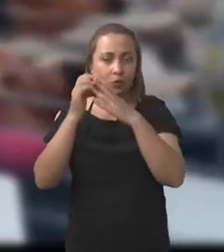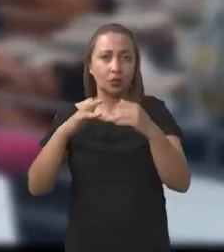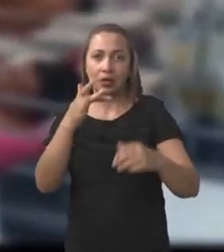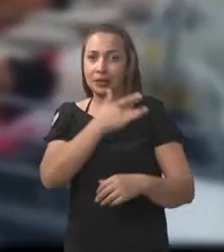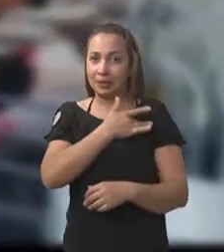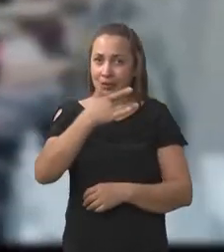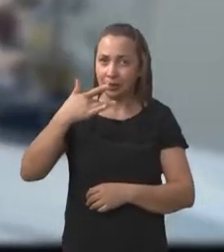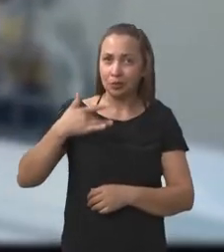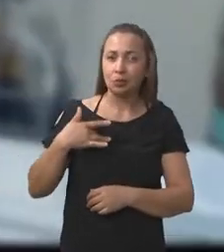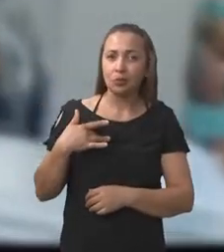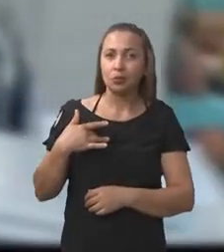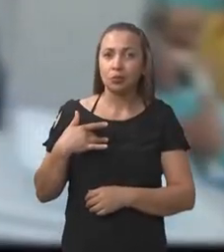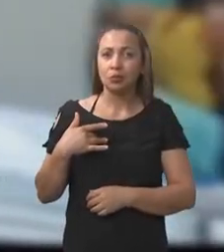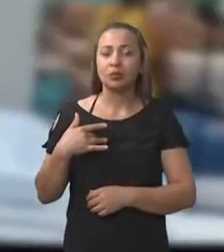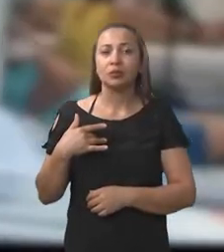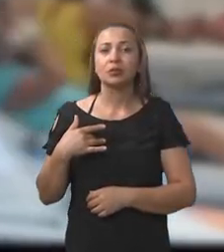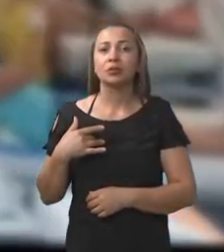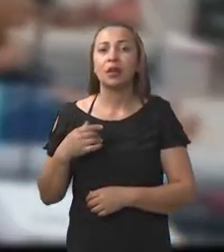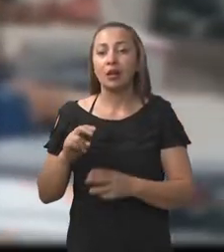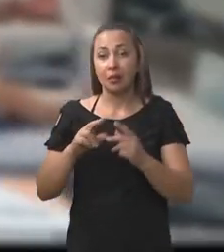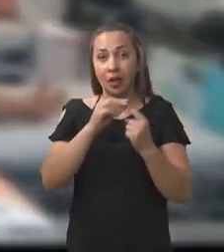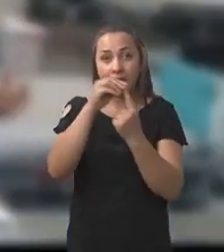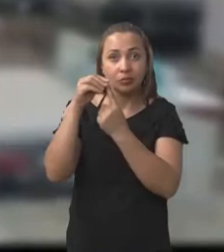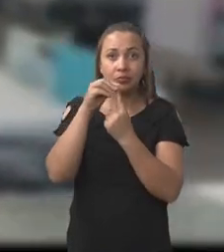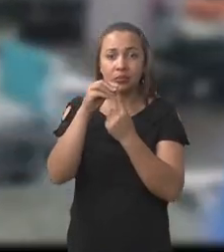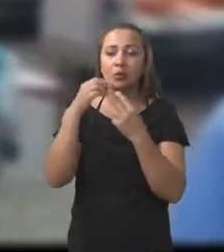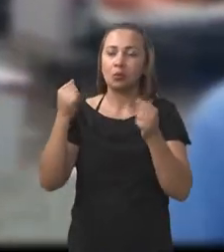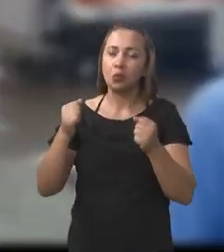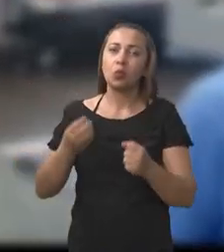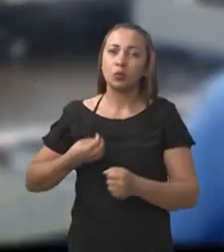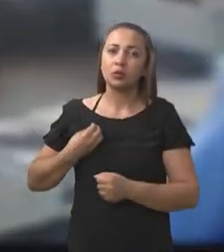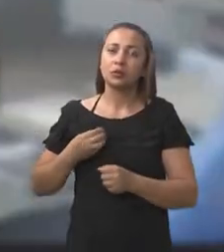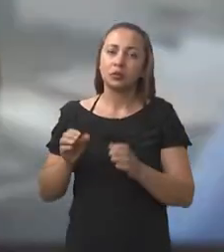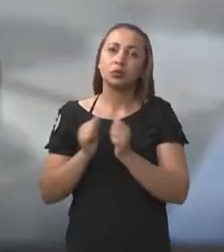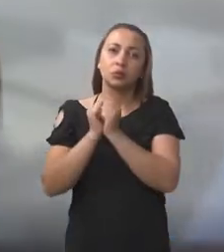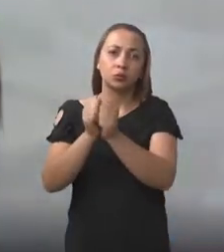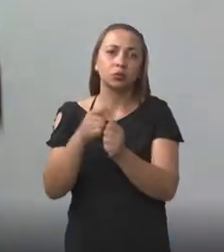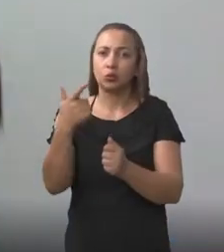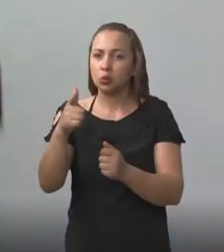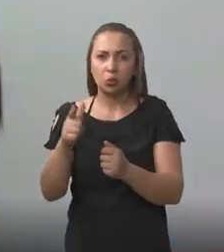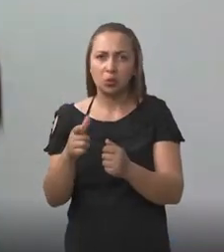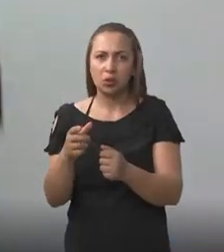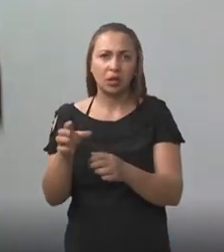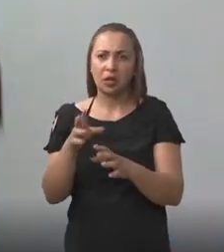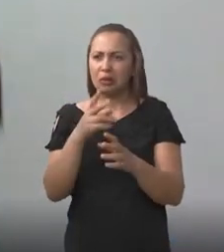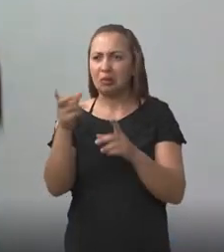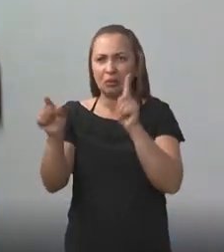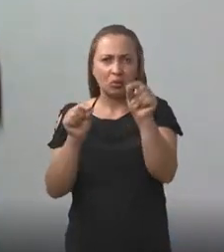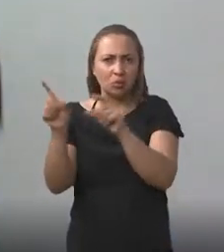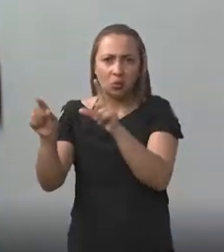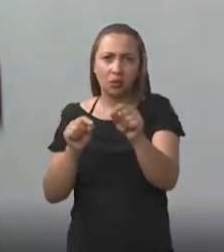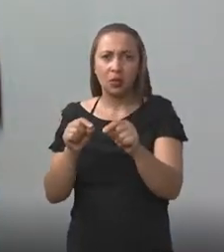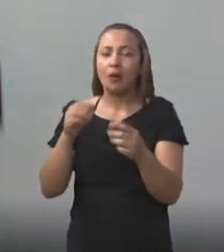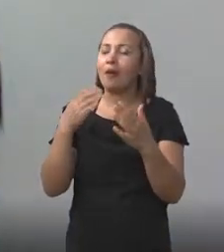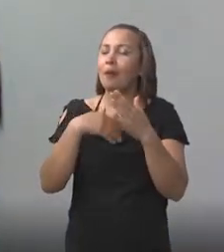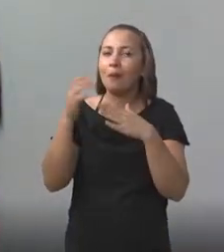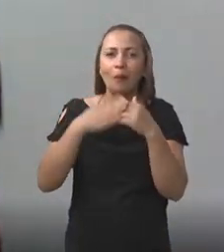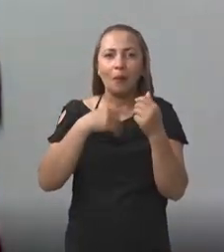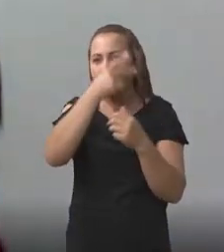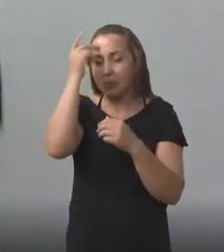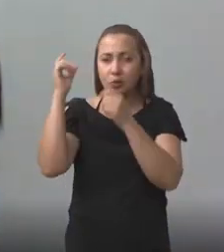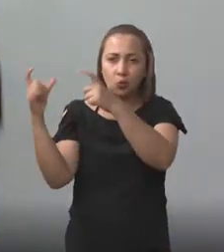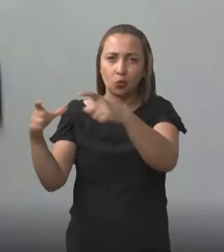da unidade que a gente investiga, das unidades que a gente investiga, podem participar. Não tem restrição nesse sentido,